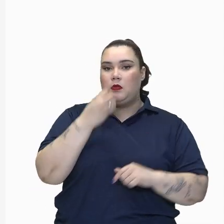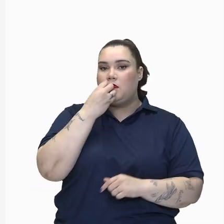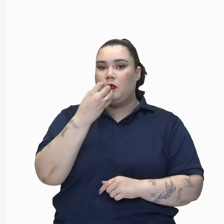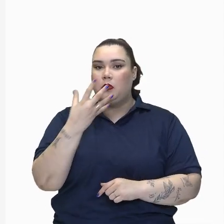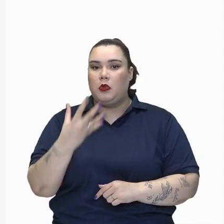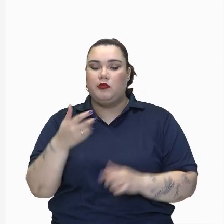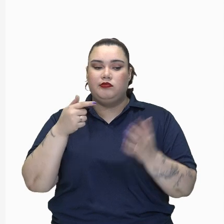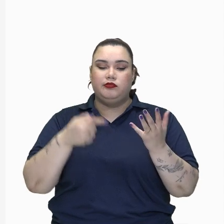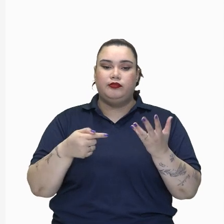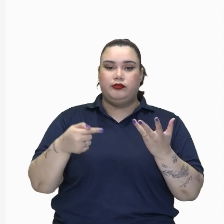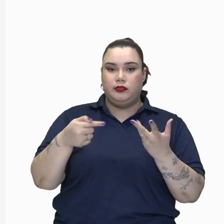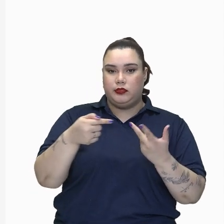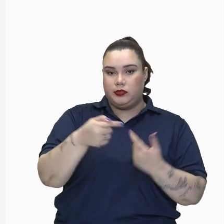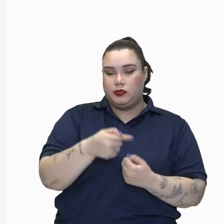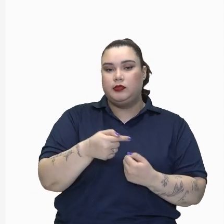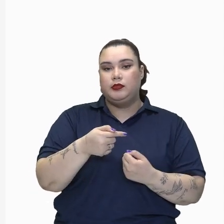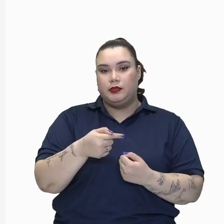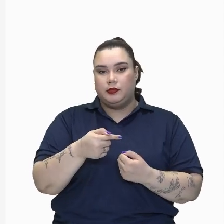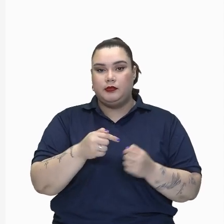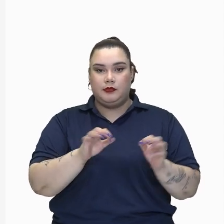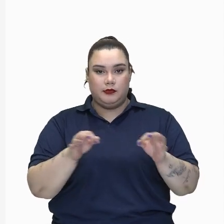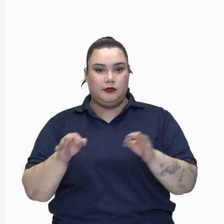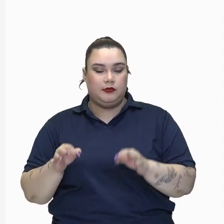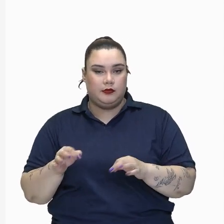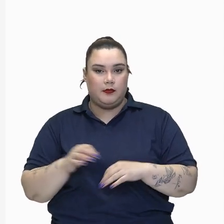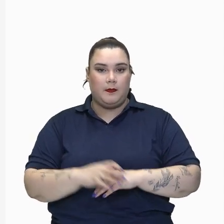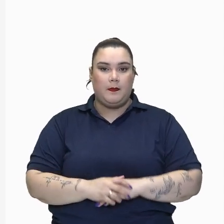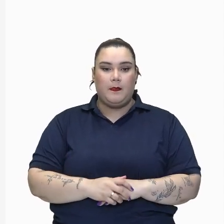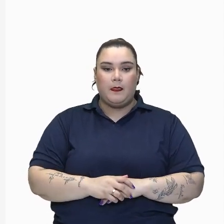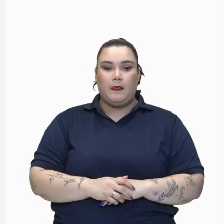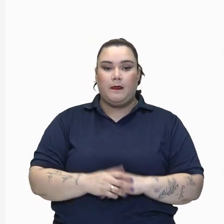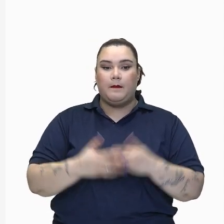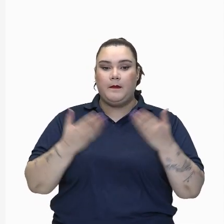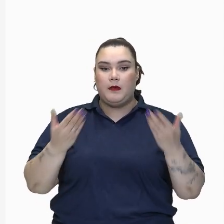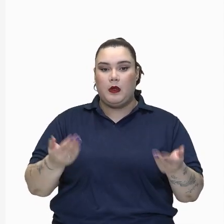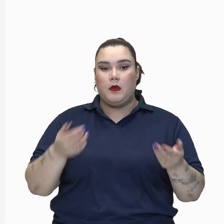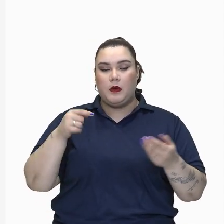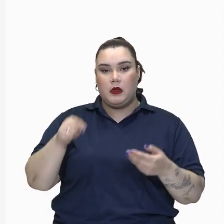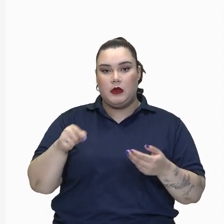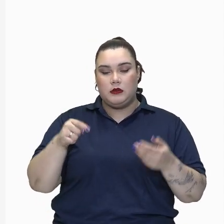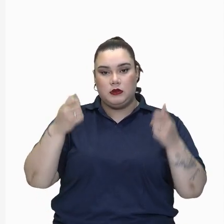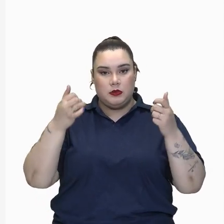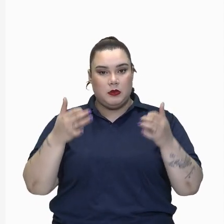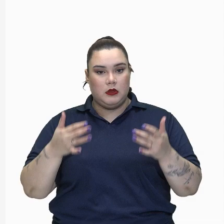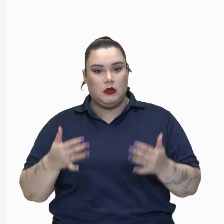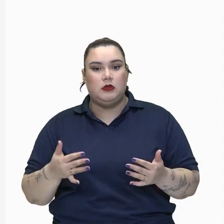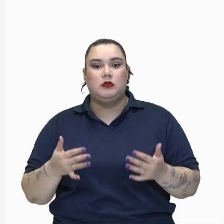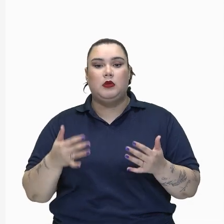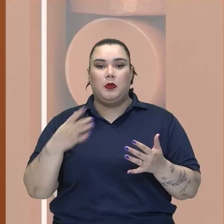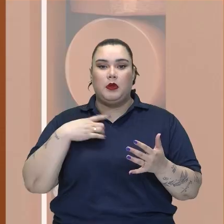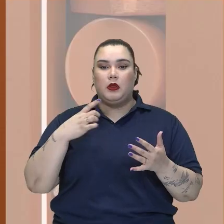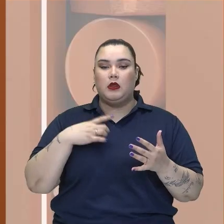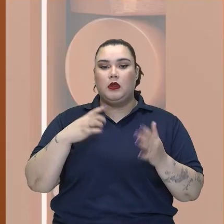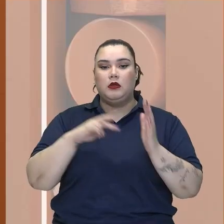promessas de melhores condições de vida. Então, o êxodo rural, ele contribuiu de